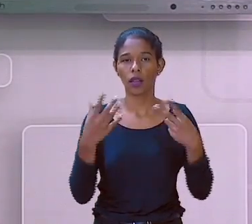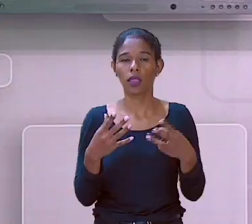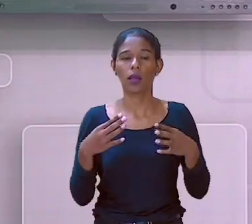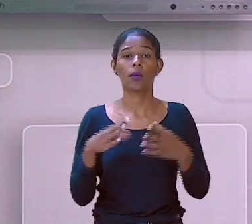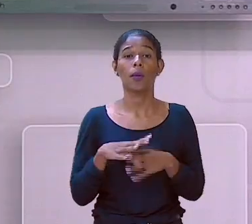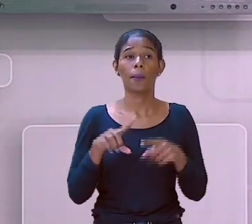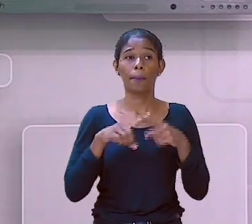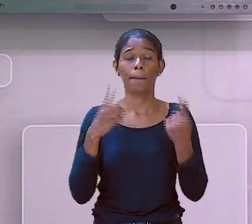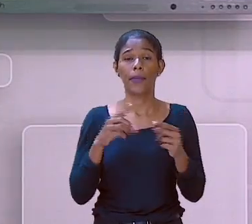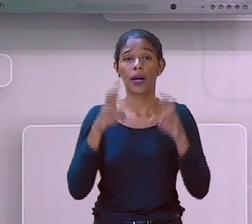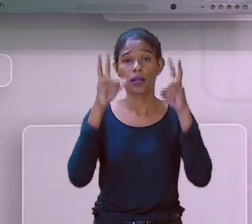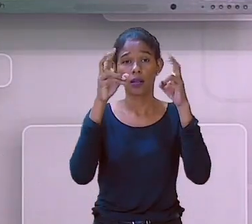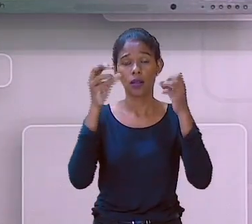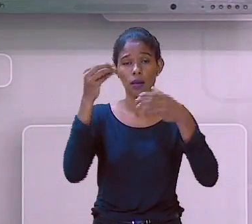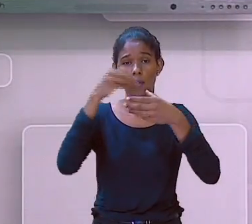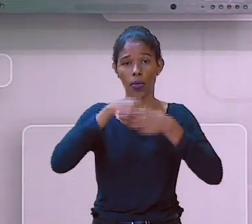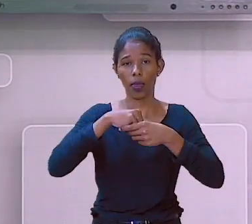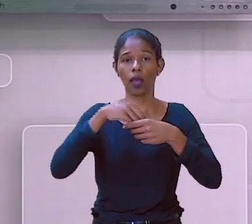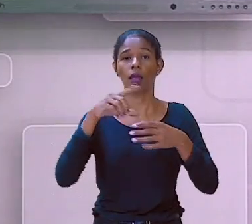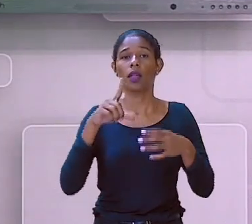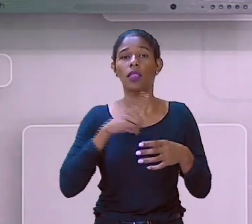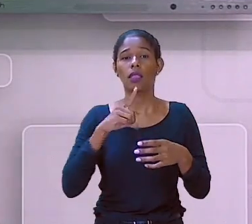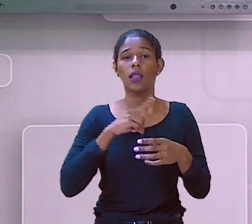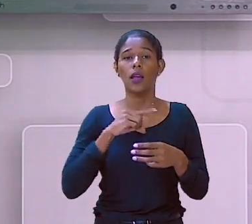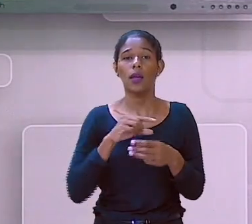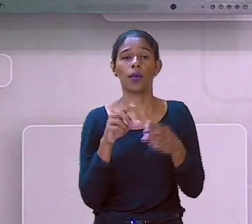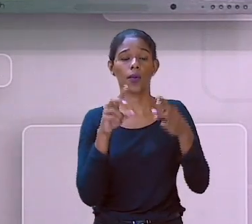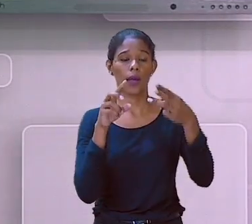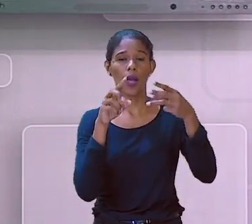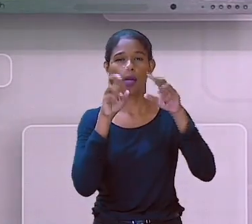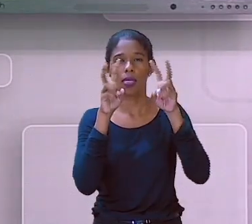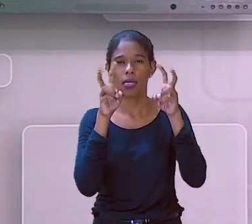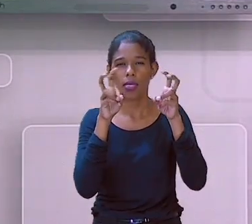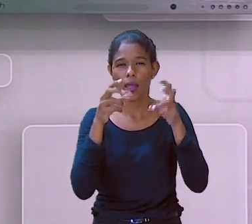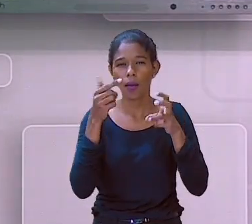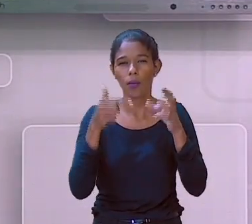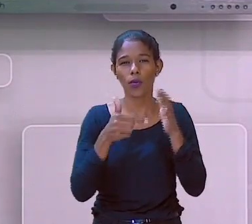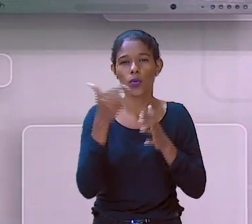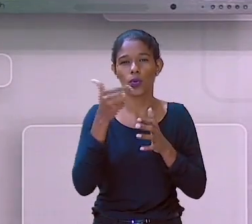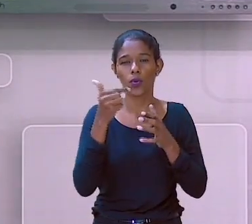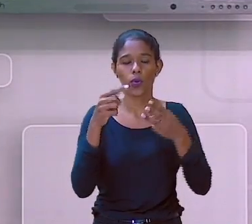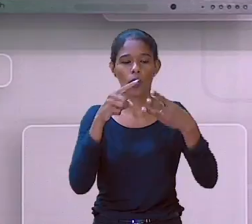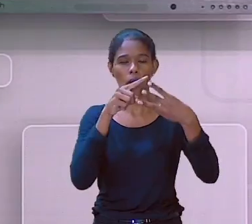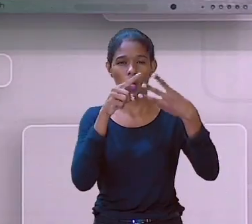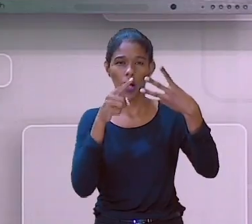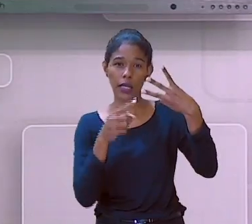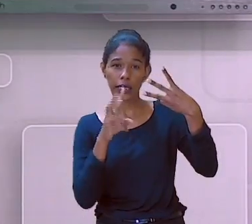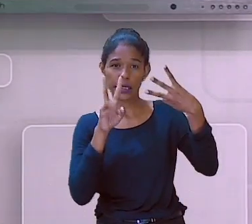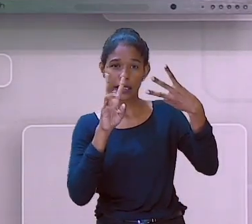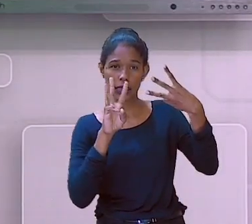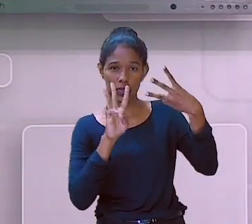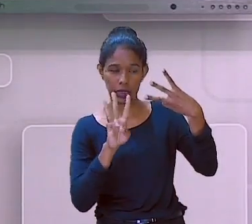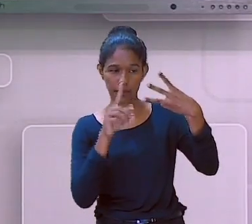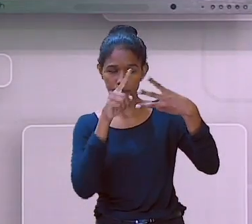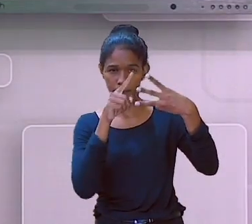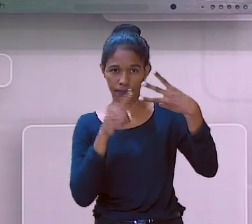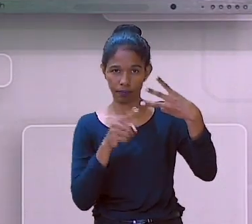Depois nós vamos trabalhar com os polígonos semelhantes e vamos fechar na nossa terceira